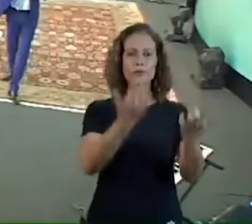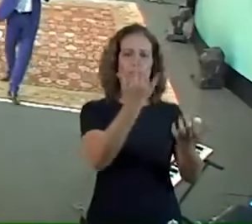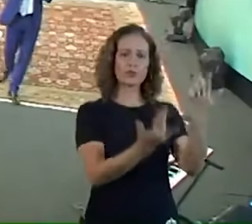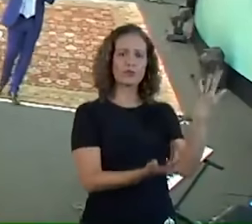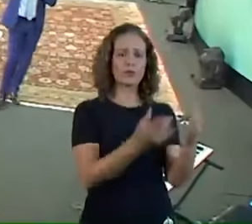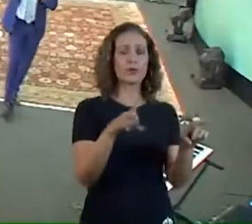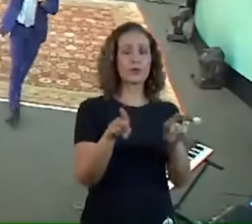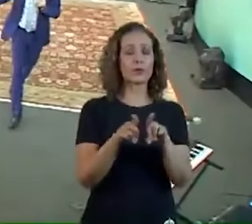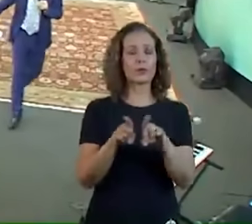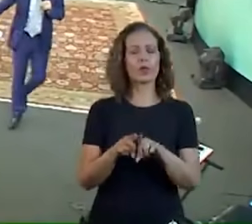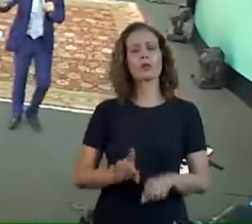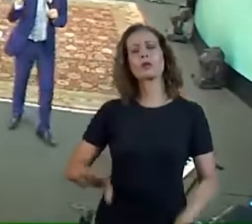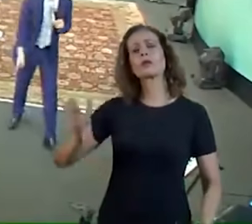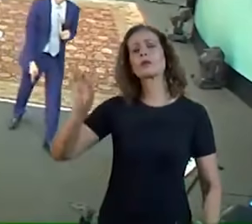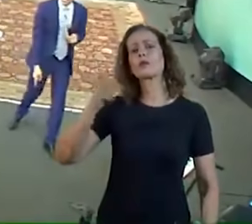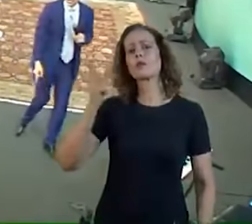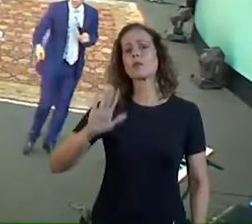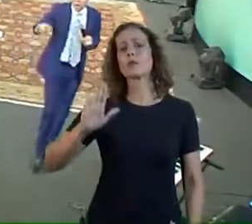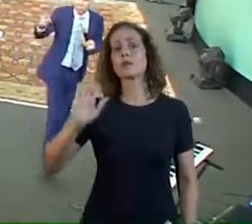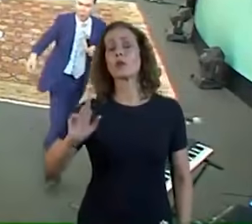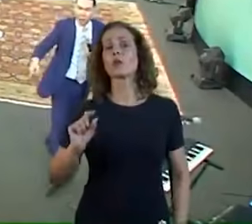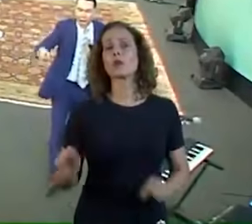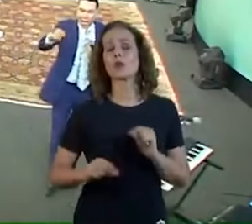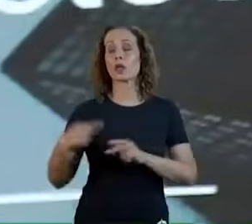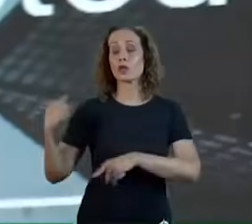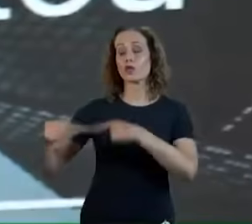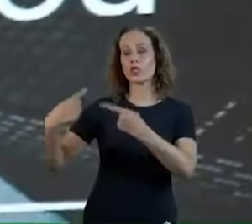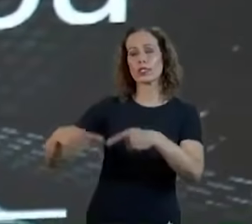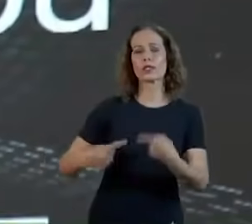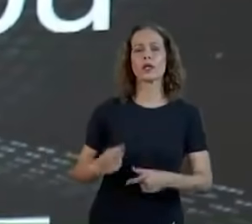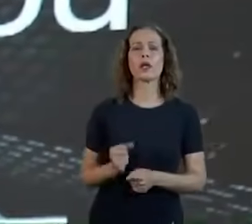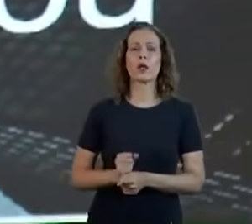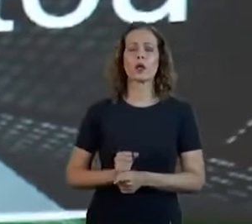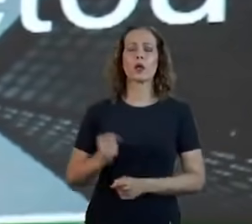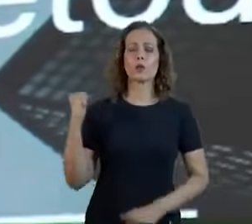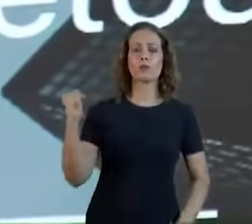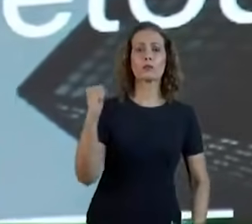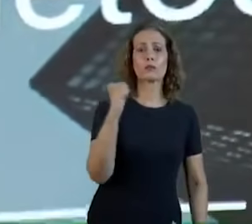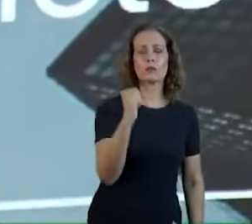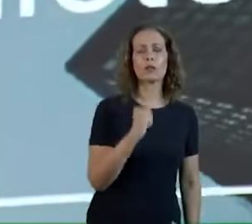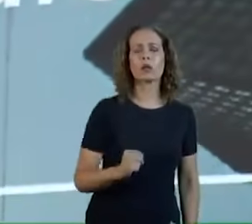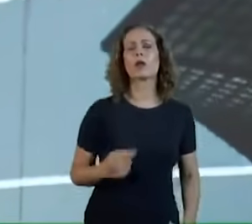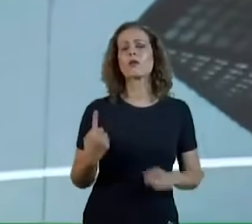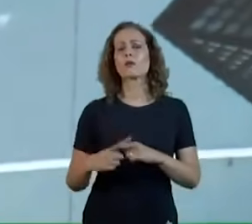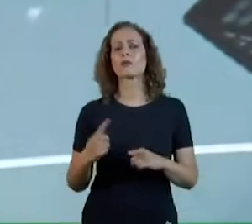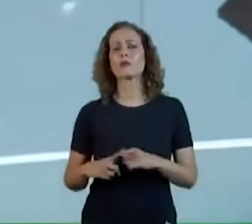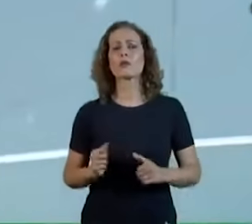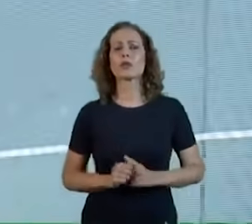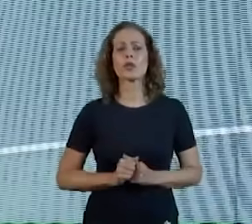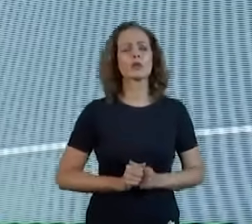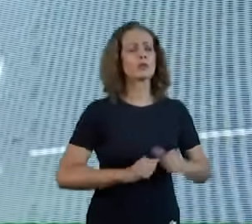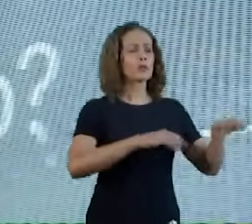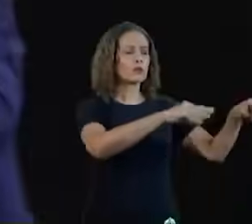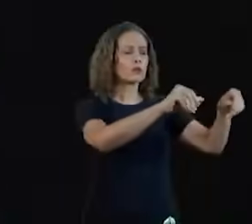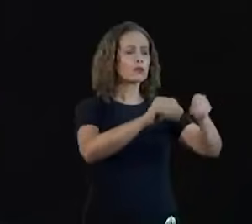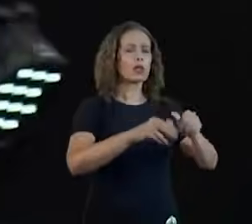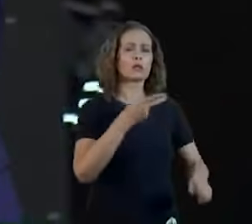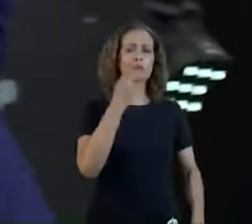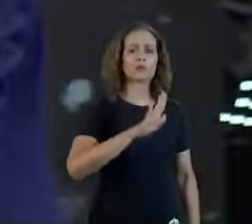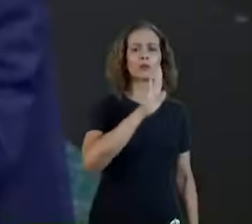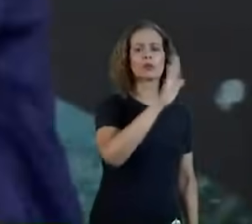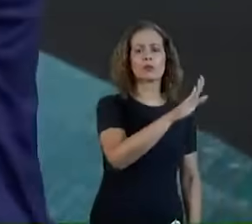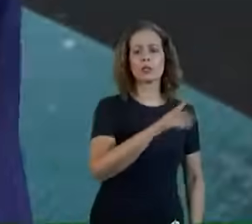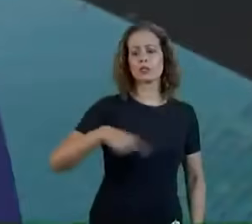matar essa geração toda. Ninguém vai pôr o pé na boa terra que eu prometi a vocês, a não ser Josué e Caleb. Por quê? Porque